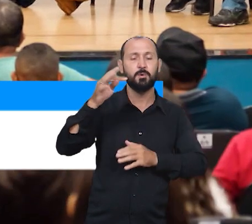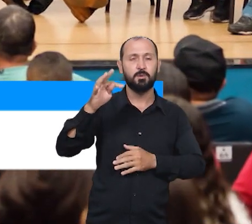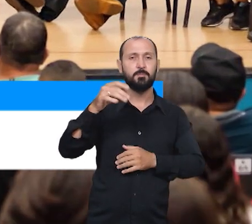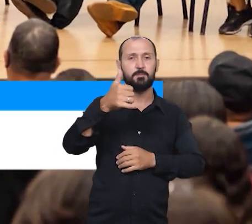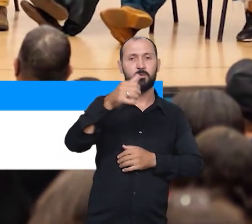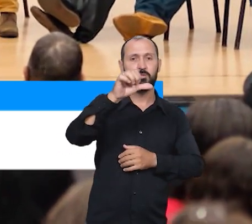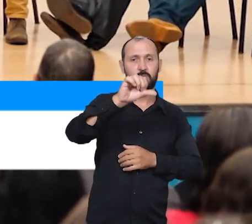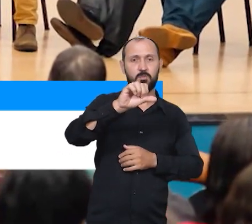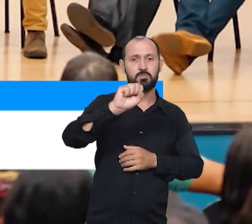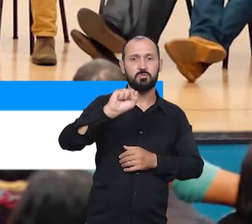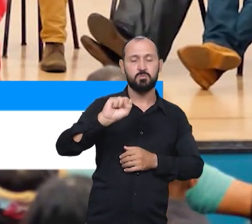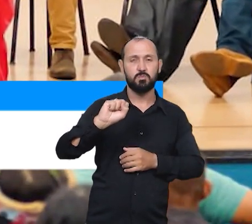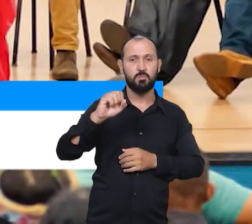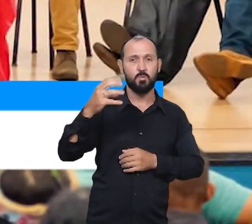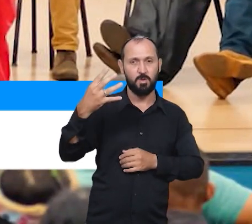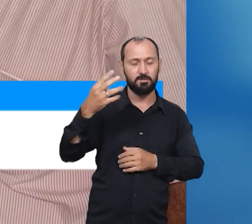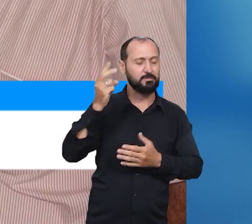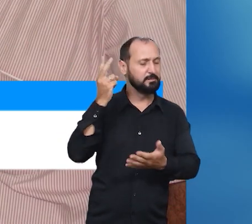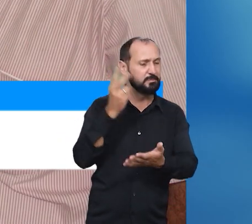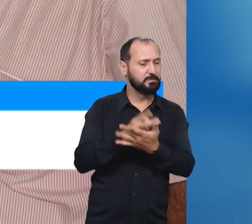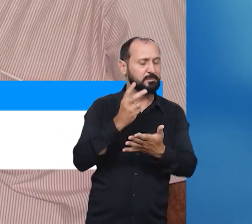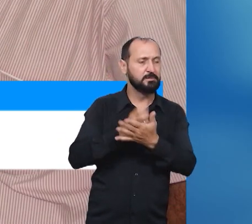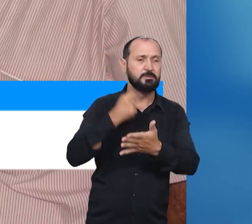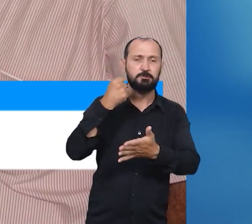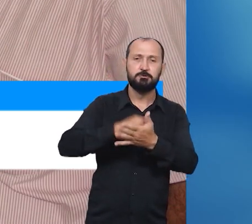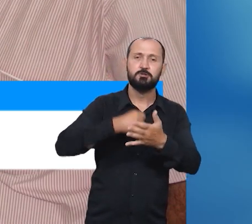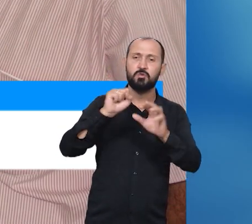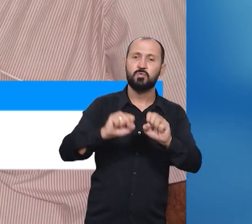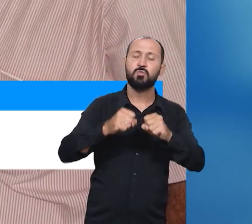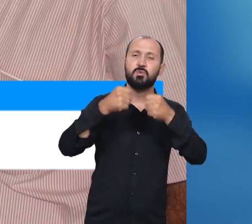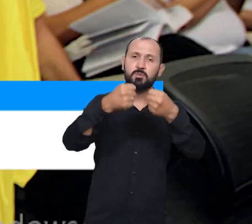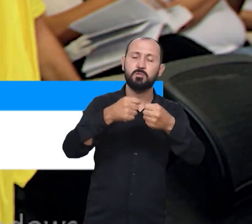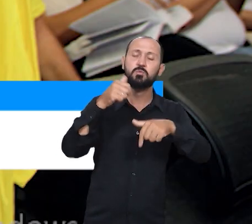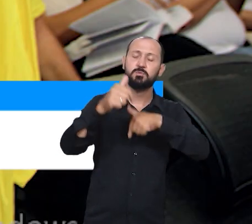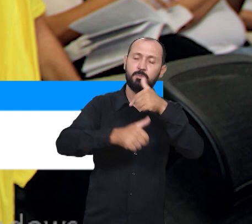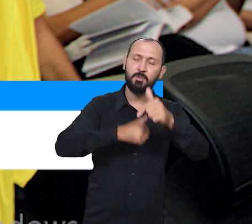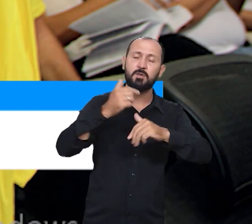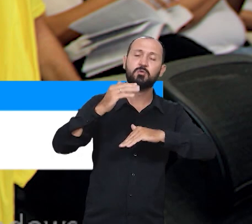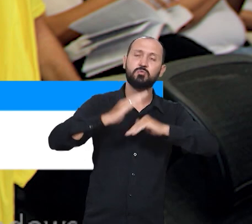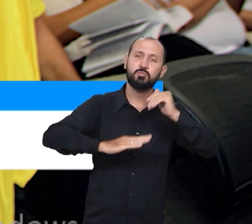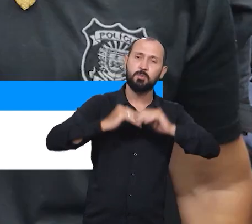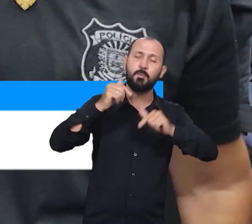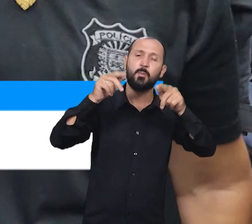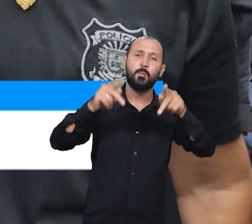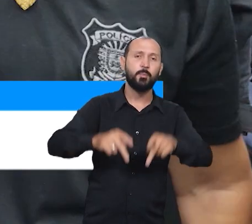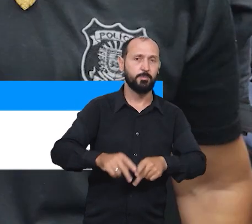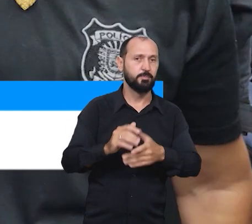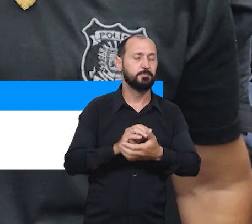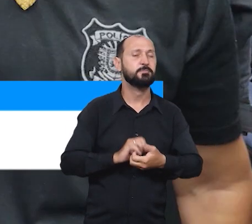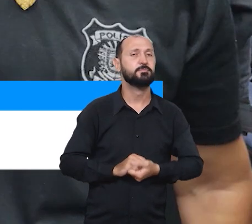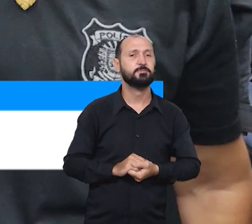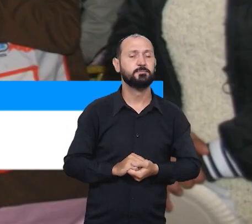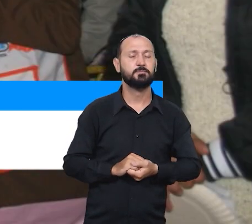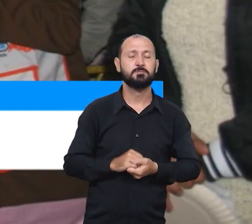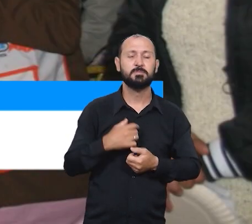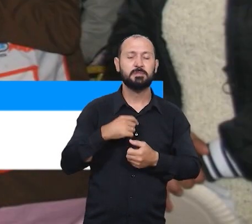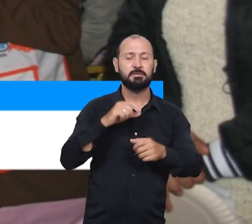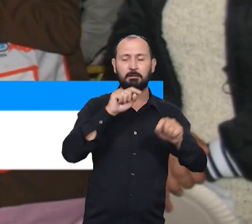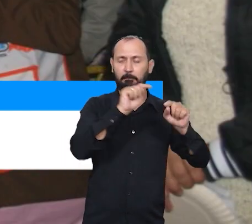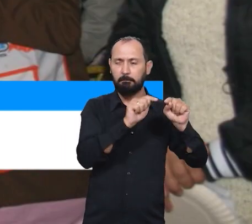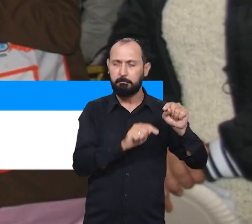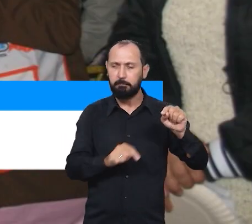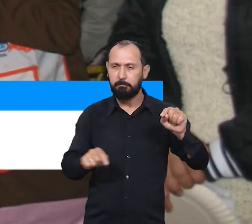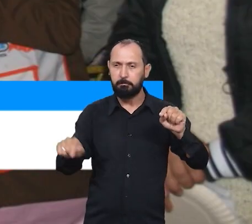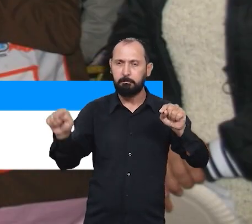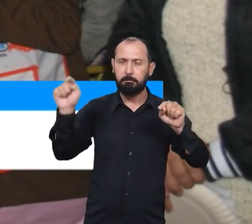desde 1984, sempre defendeu o fortalecimento dos servidores e do serviço público.